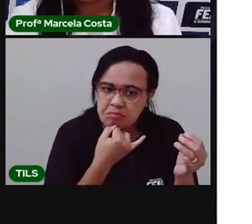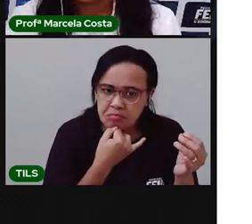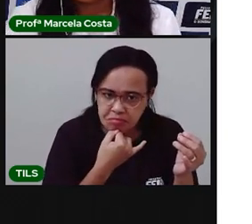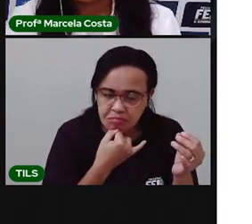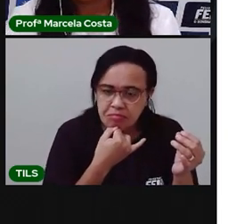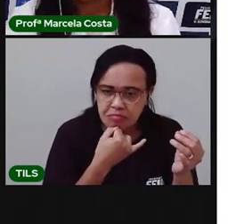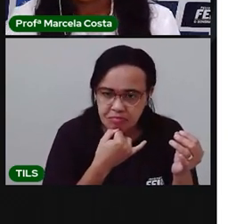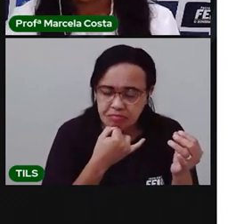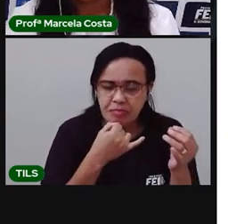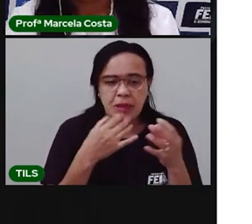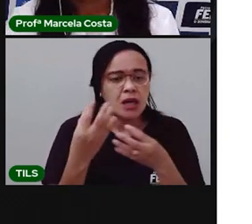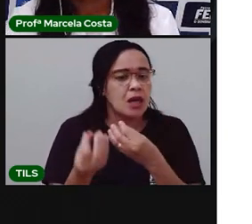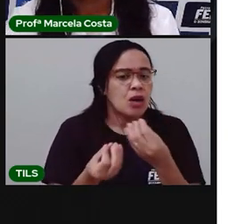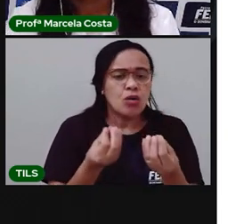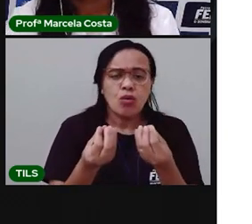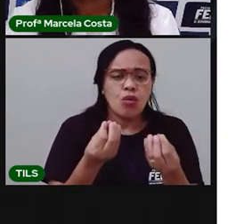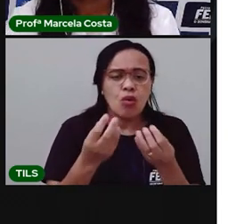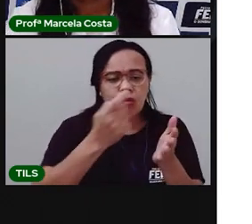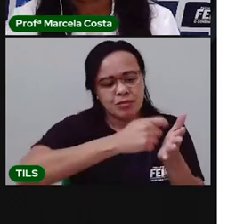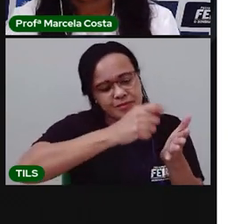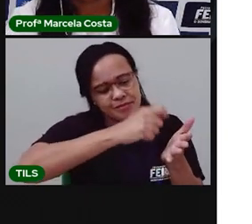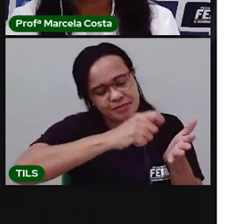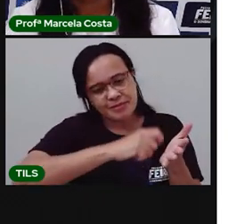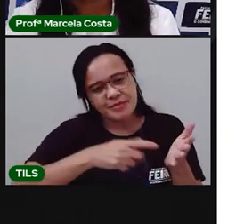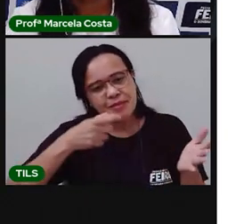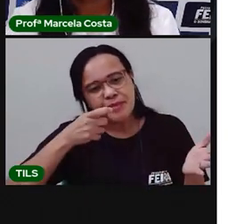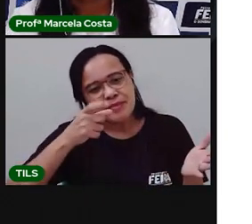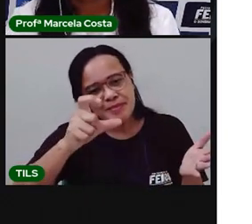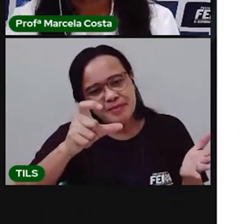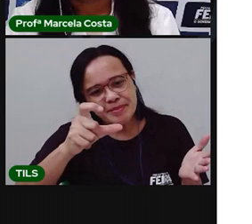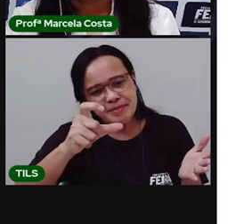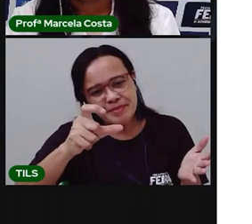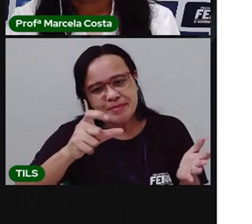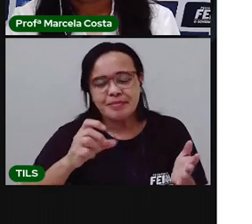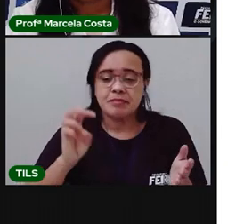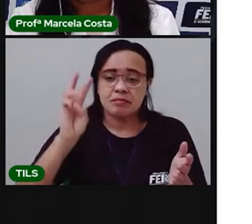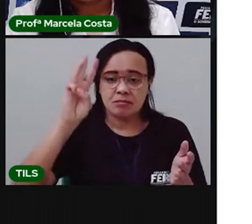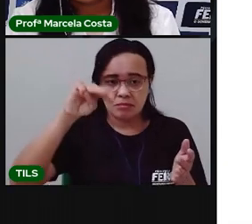Vamos ver a escrita? Ó, muito